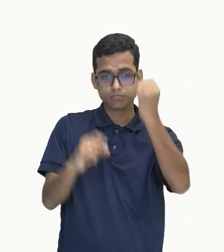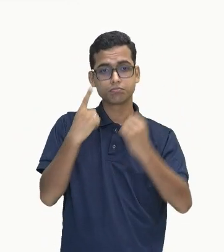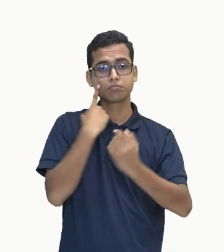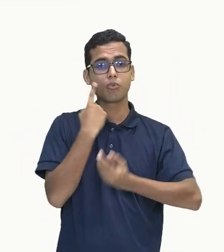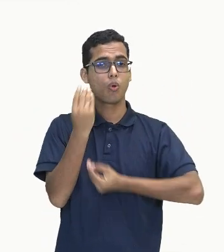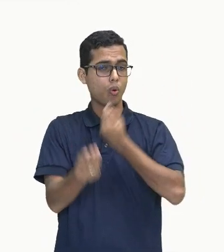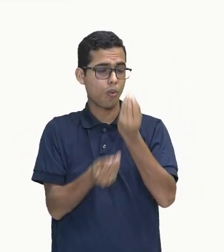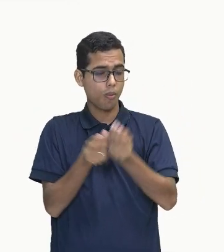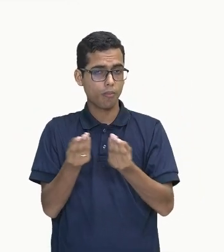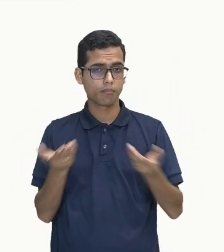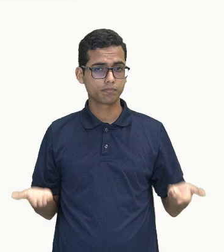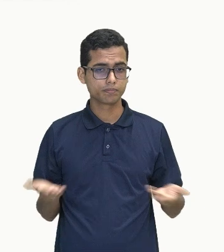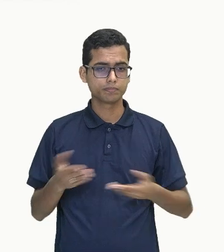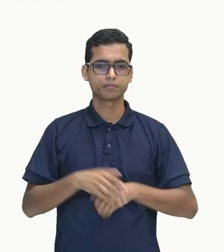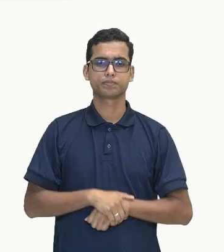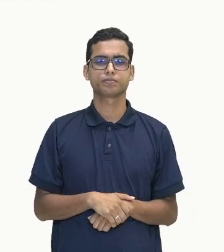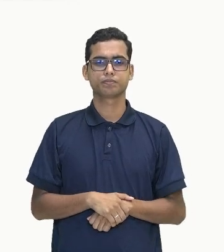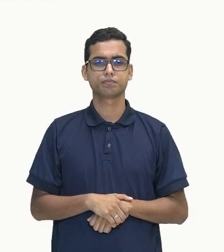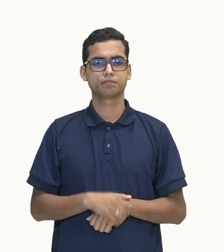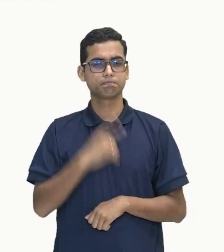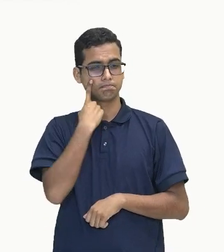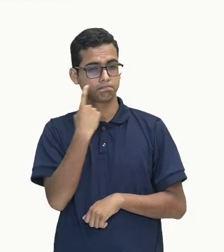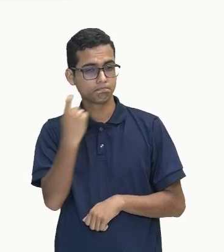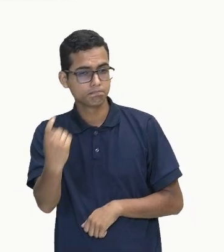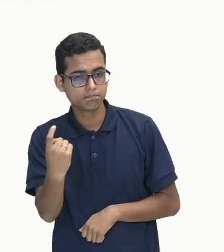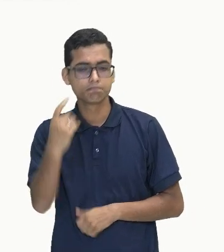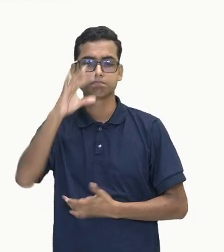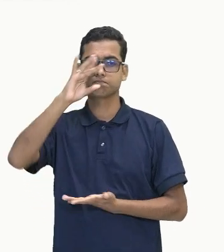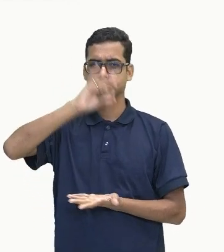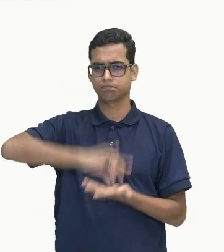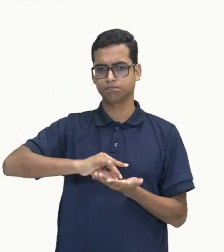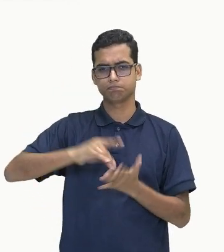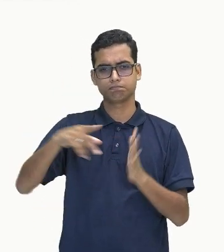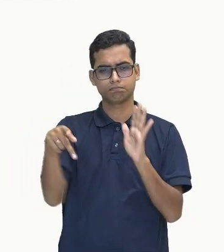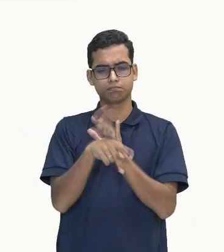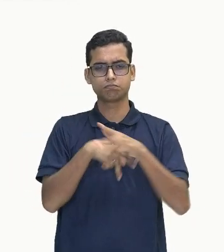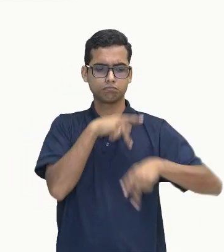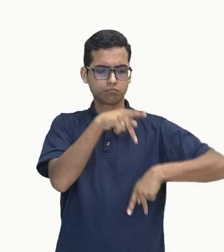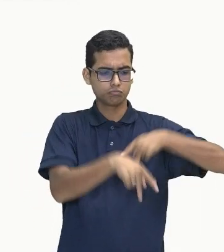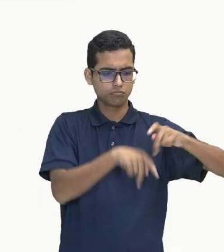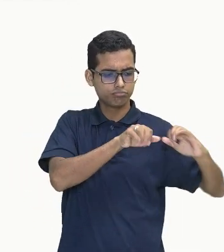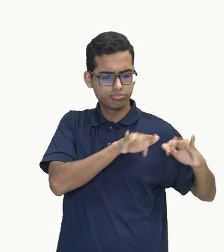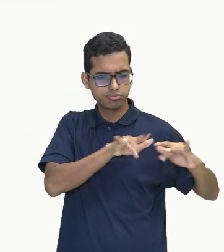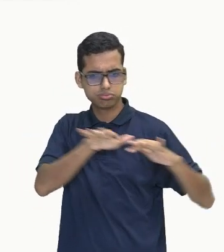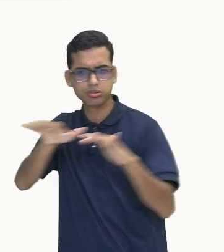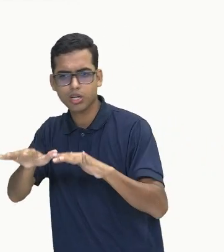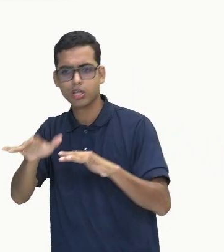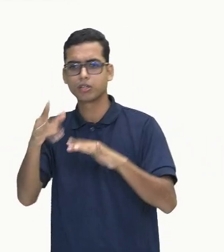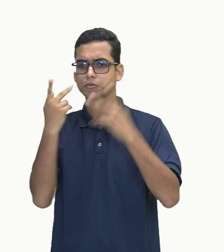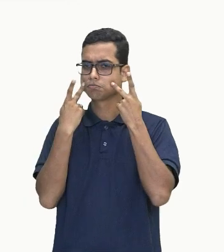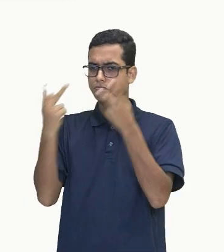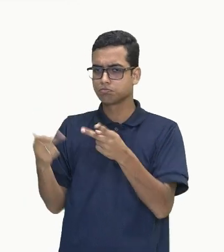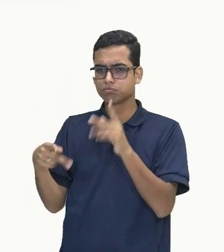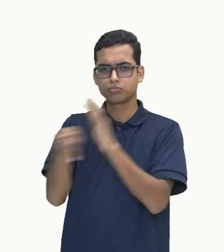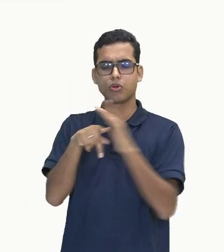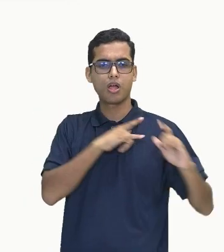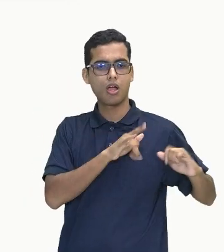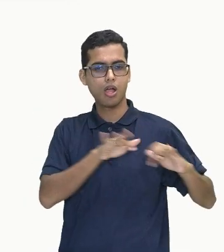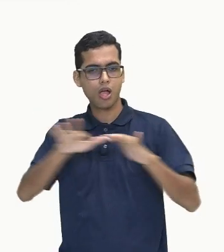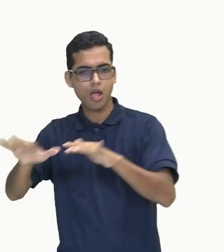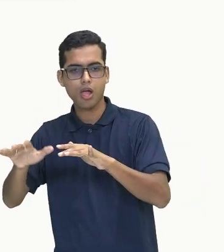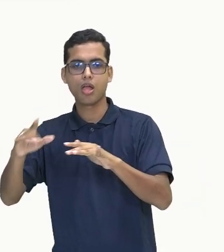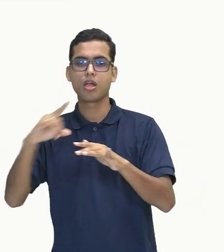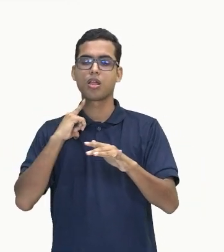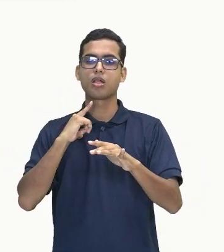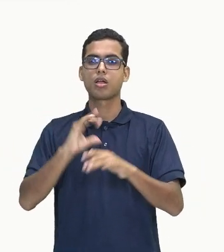passam o quê? A ser um fator atrativo, né? Passa a atrair cada vez mais a população do campo, provocando o que nós chamamos